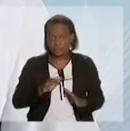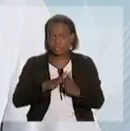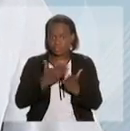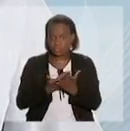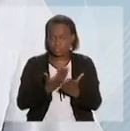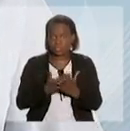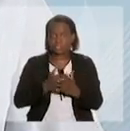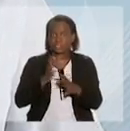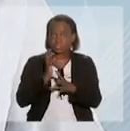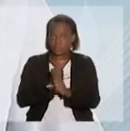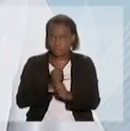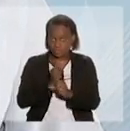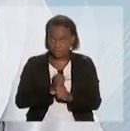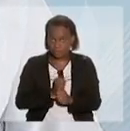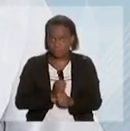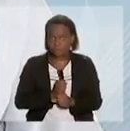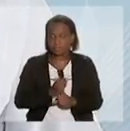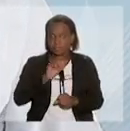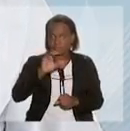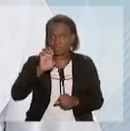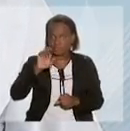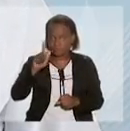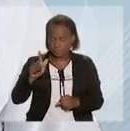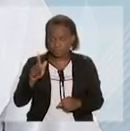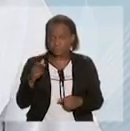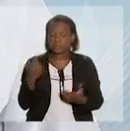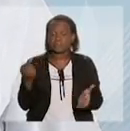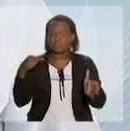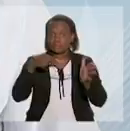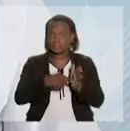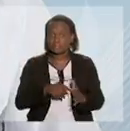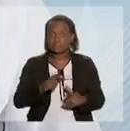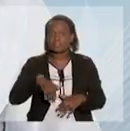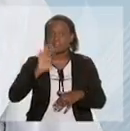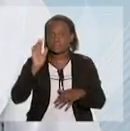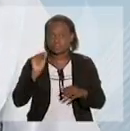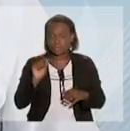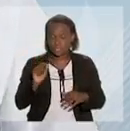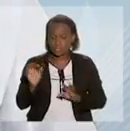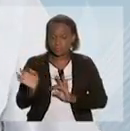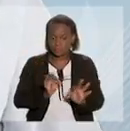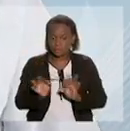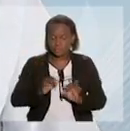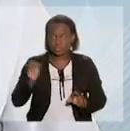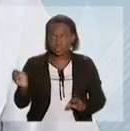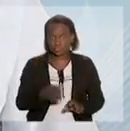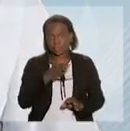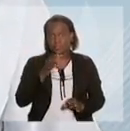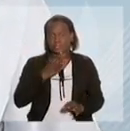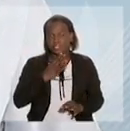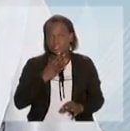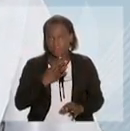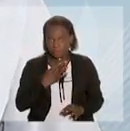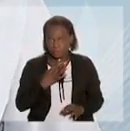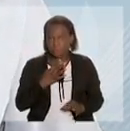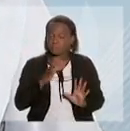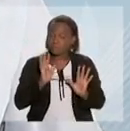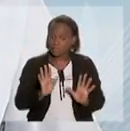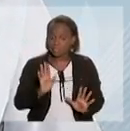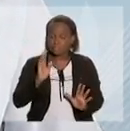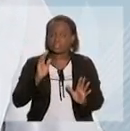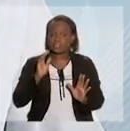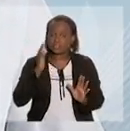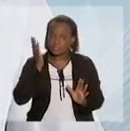dizendo, da Escola de Contas, que tem como objetivo maior a produção de novos conhecimentos. Obviamente